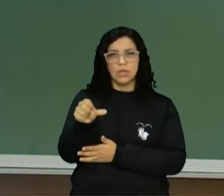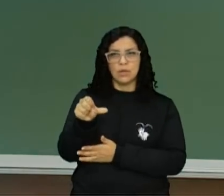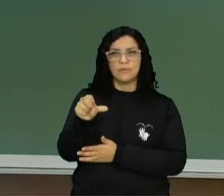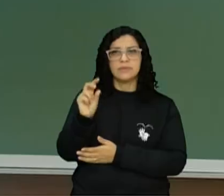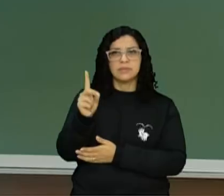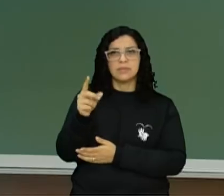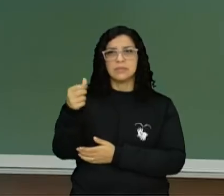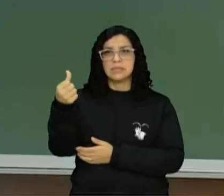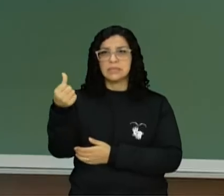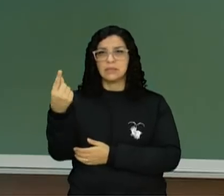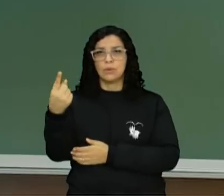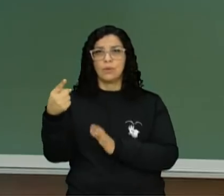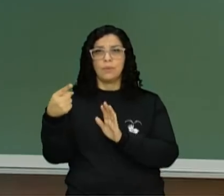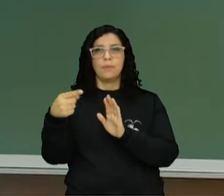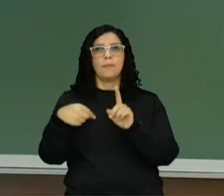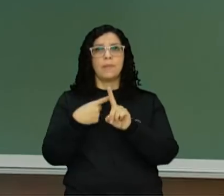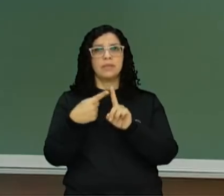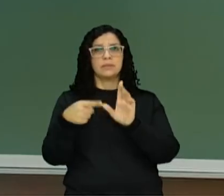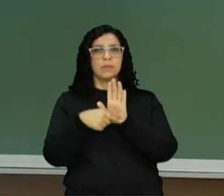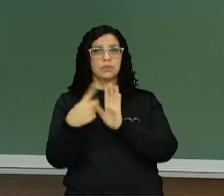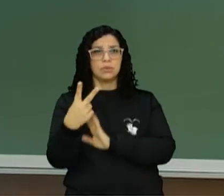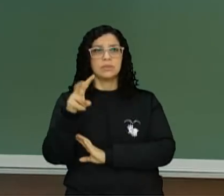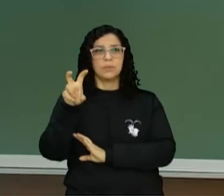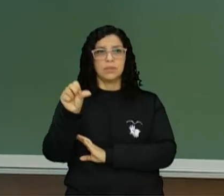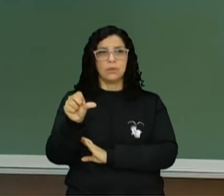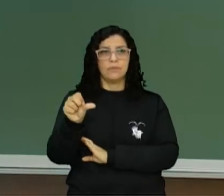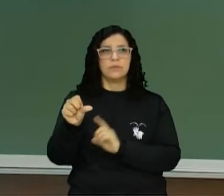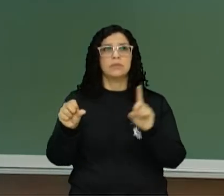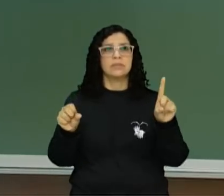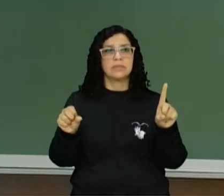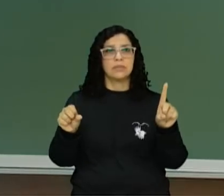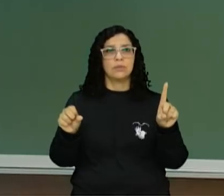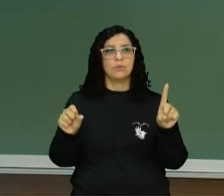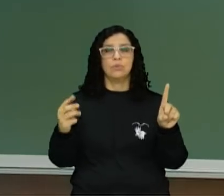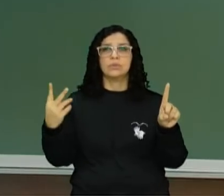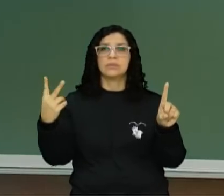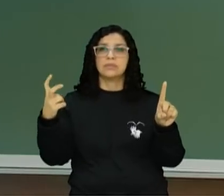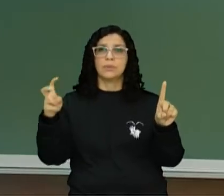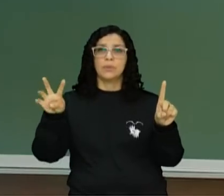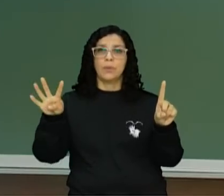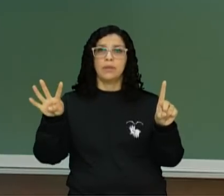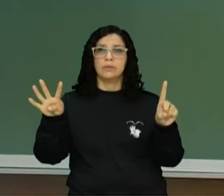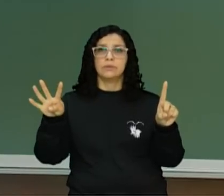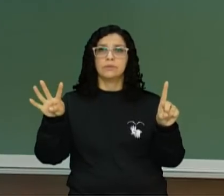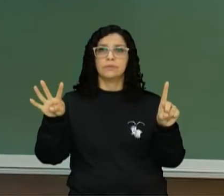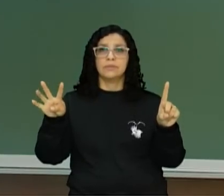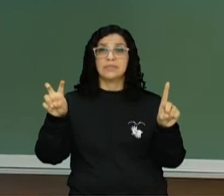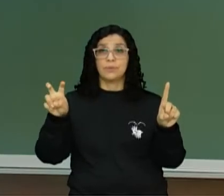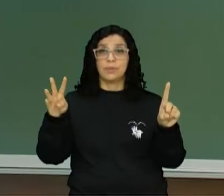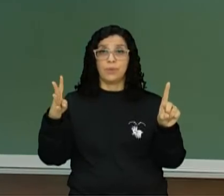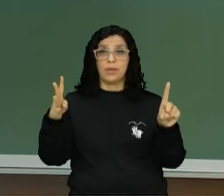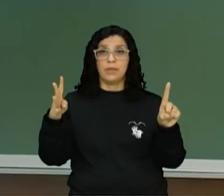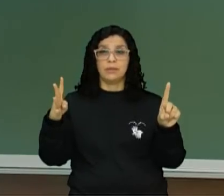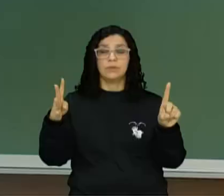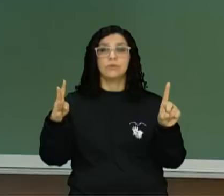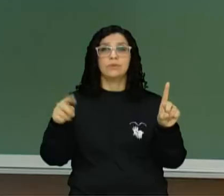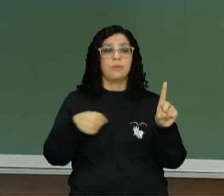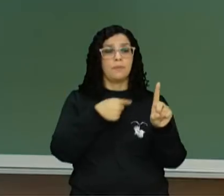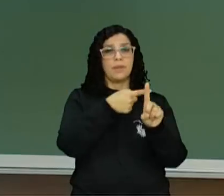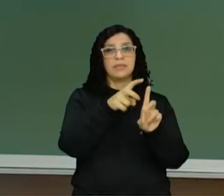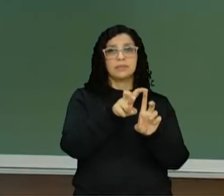certo? 61 mais menos 2, 59. Se eu fizer a soma do segundo com o penúltimo, 54 mais